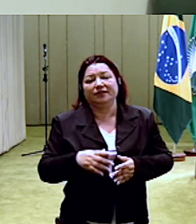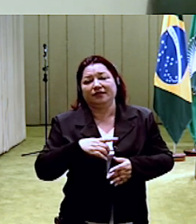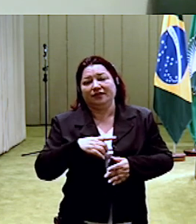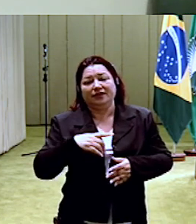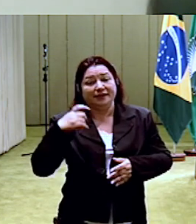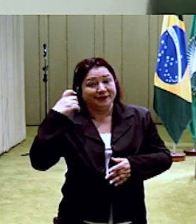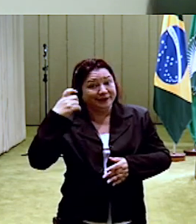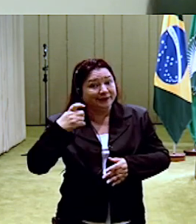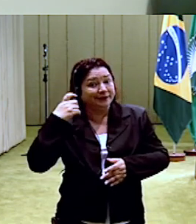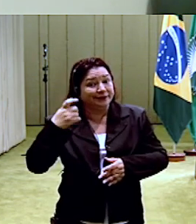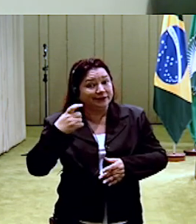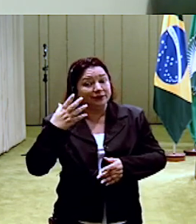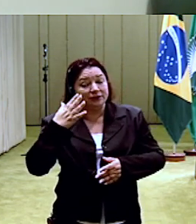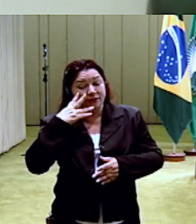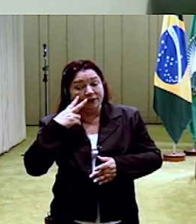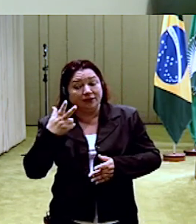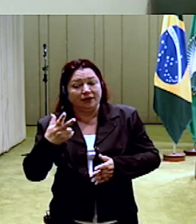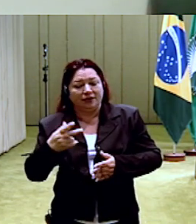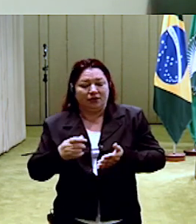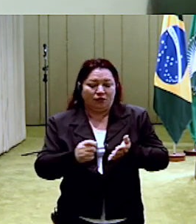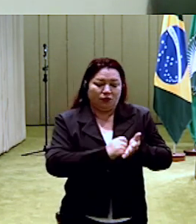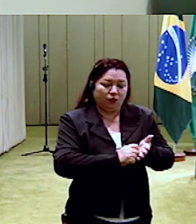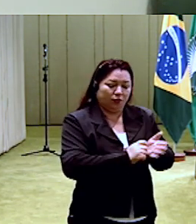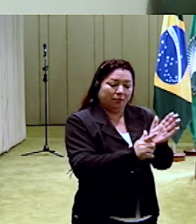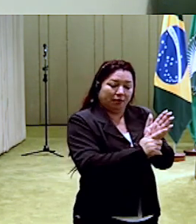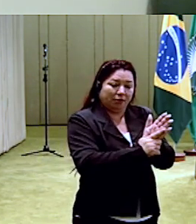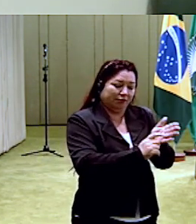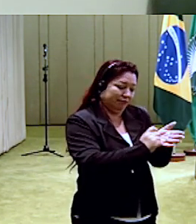estava tentando aplicar o formulário de referência